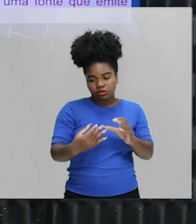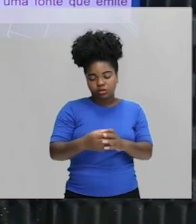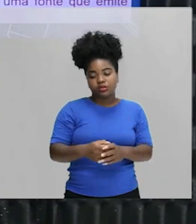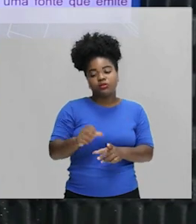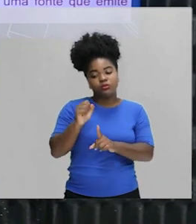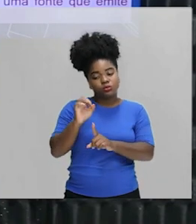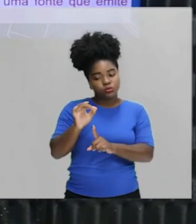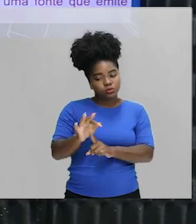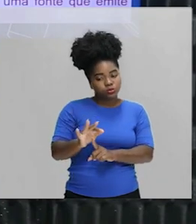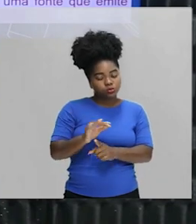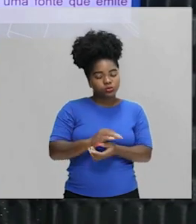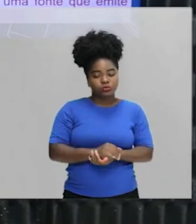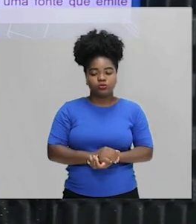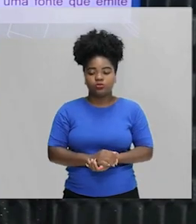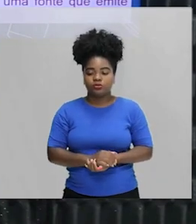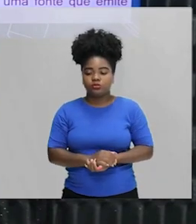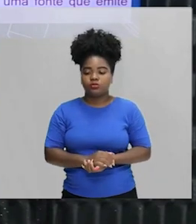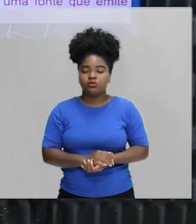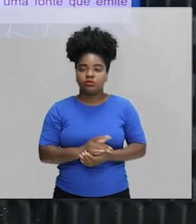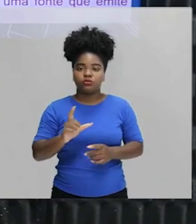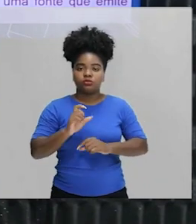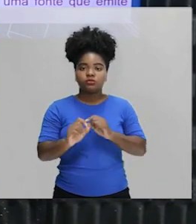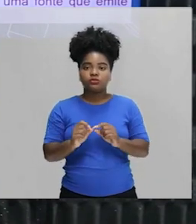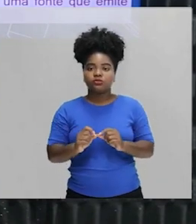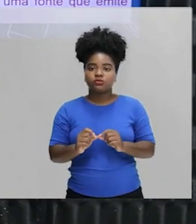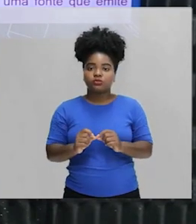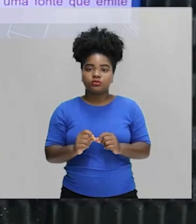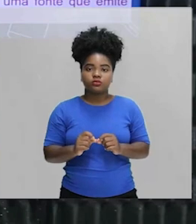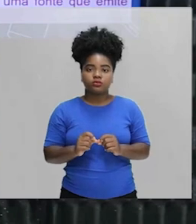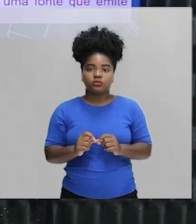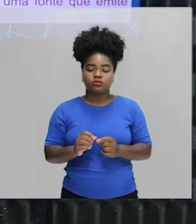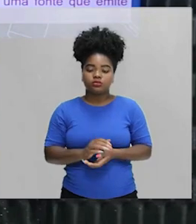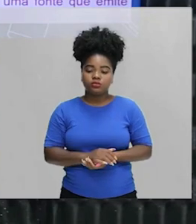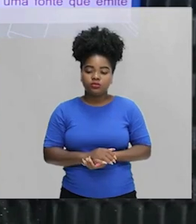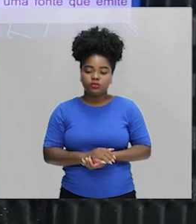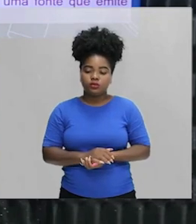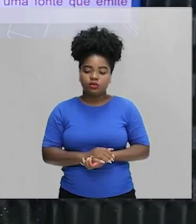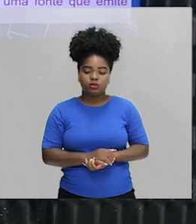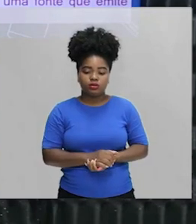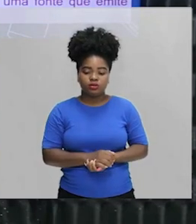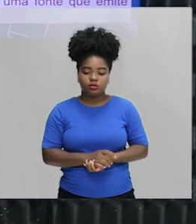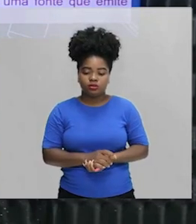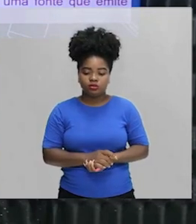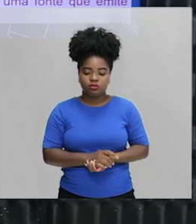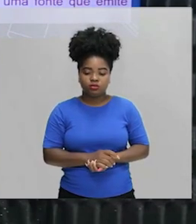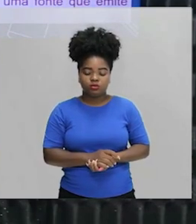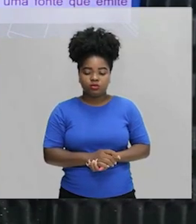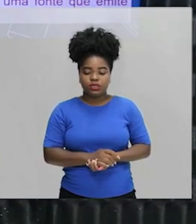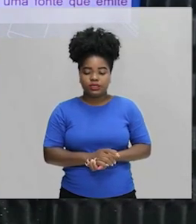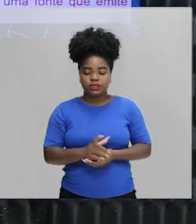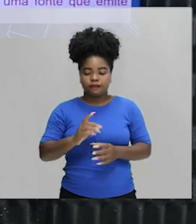gás as características dos gás e vai formar ali as linhas ou as franjas desse espectro Ok dessa